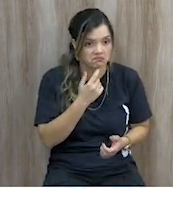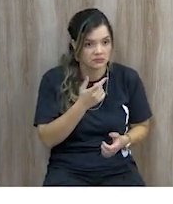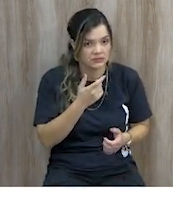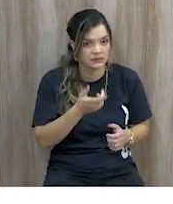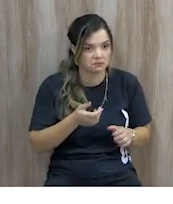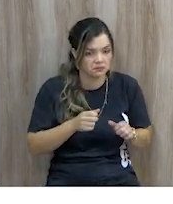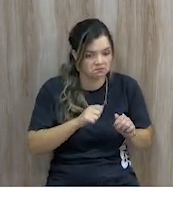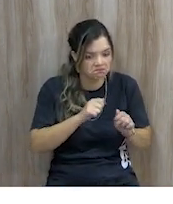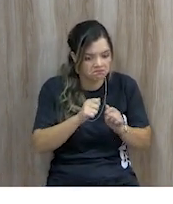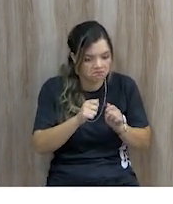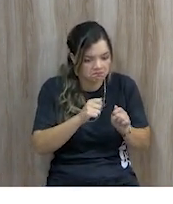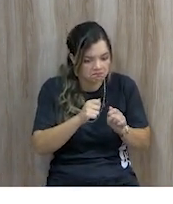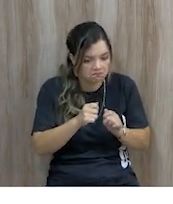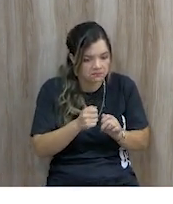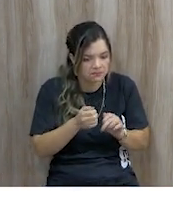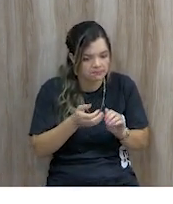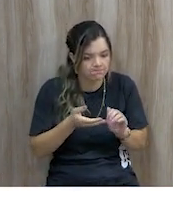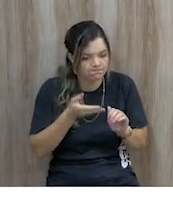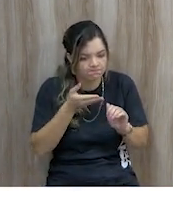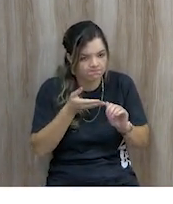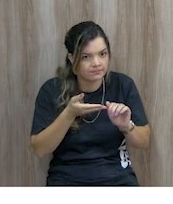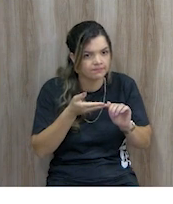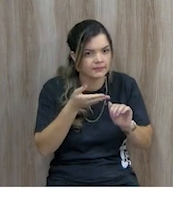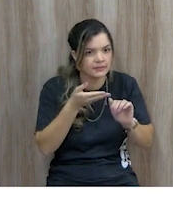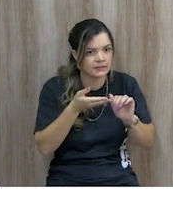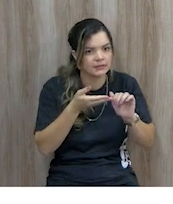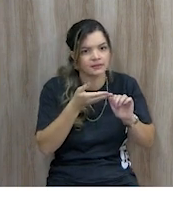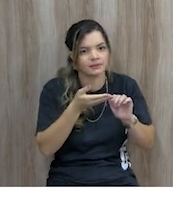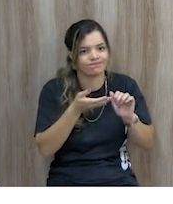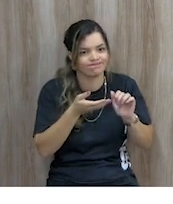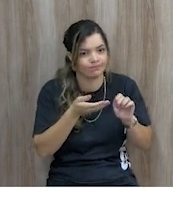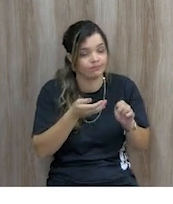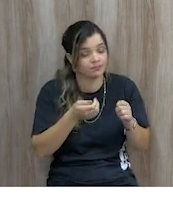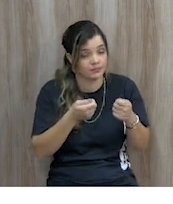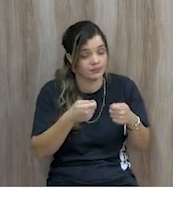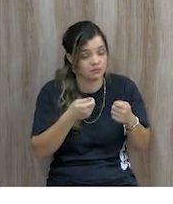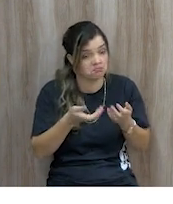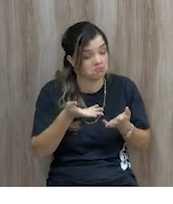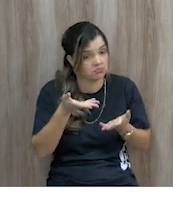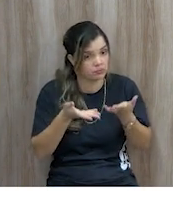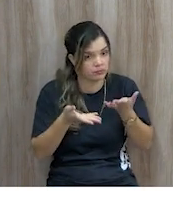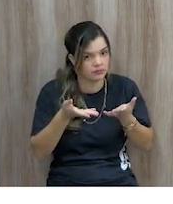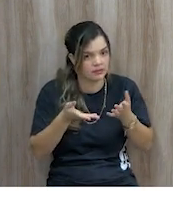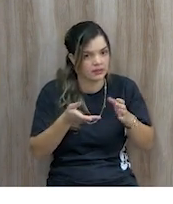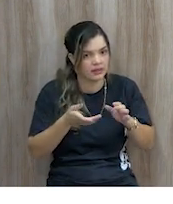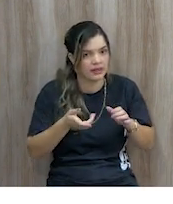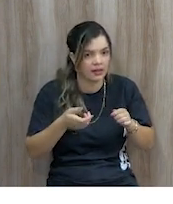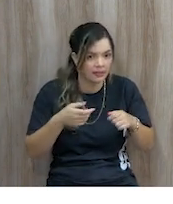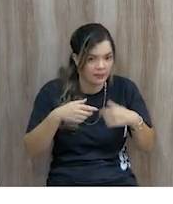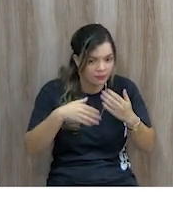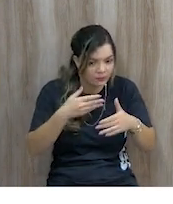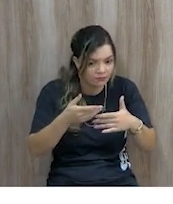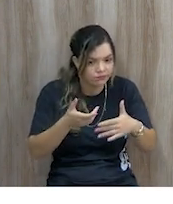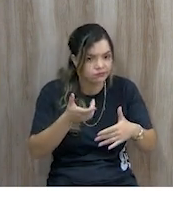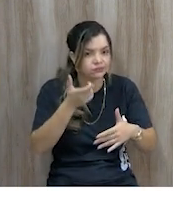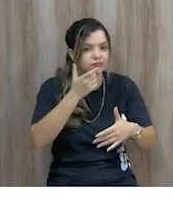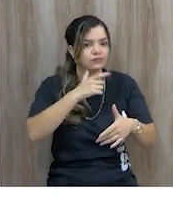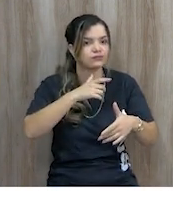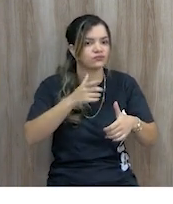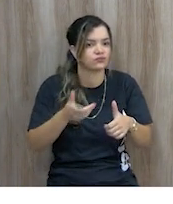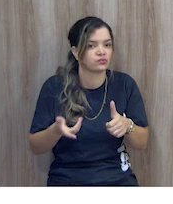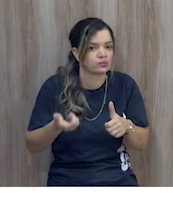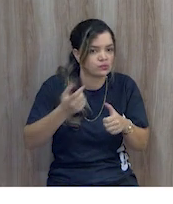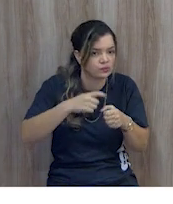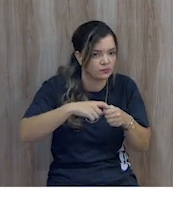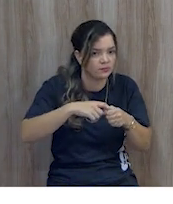aquele rebordo, a gente consegue devolver todo um volume e o resultado final do paciente fica muito superior.